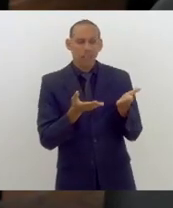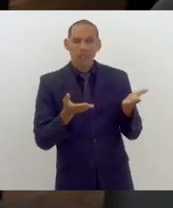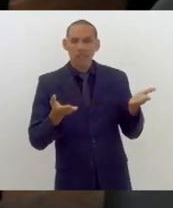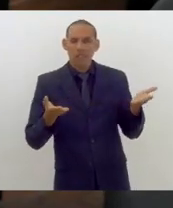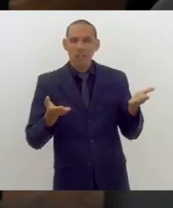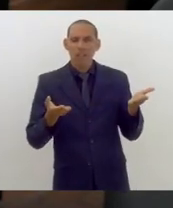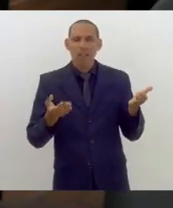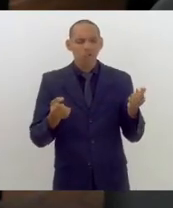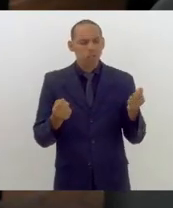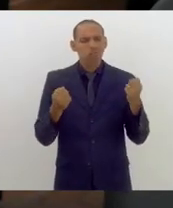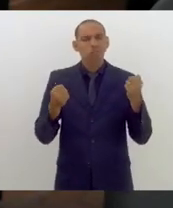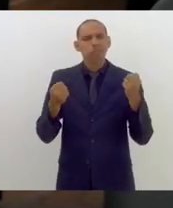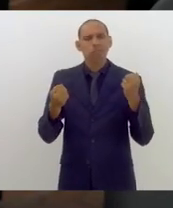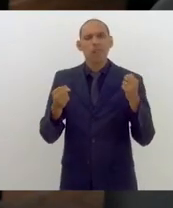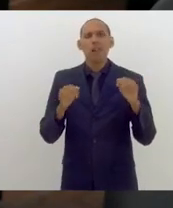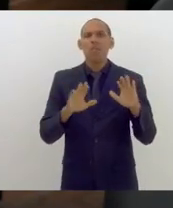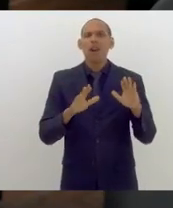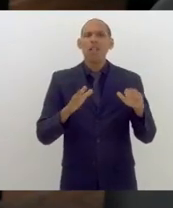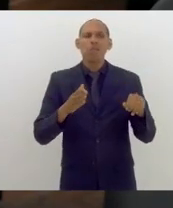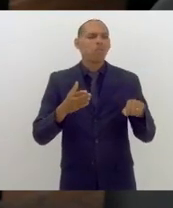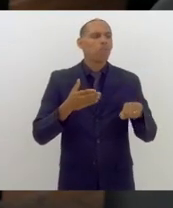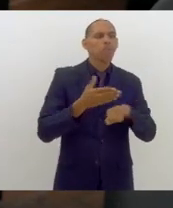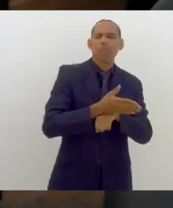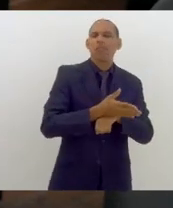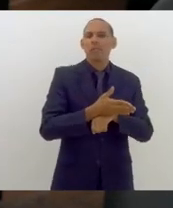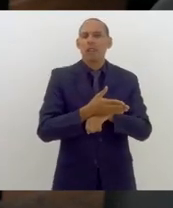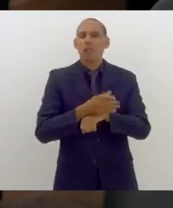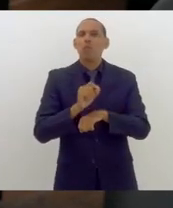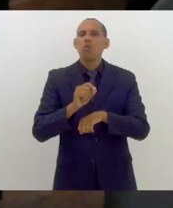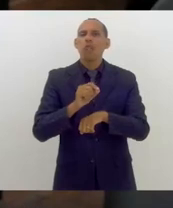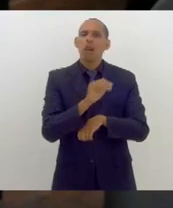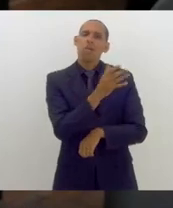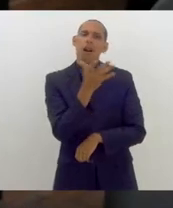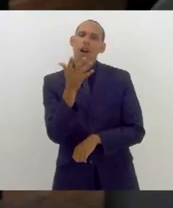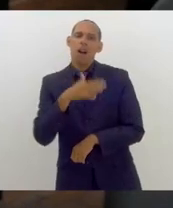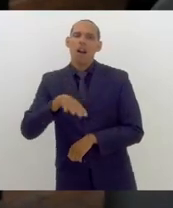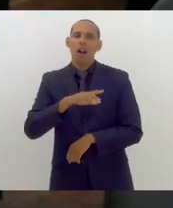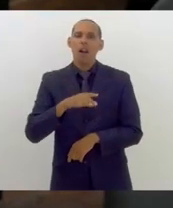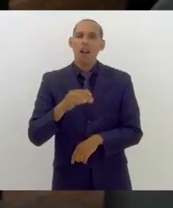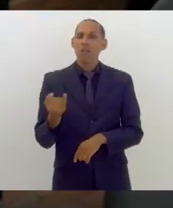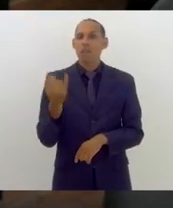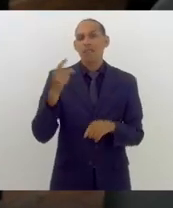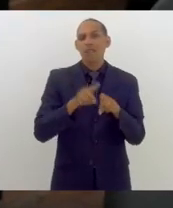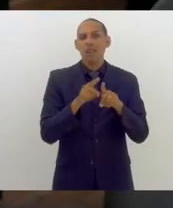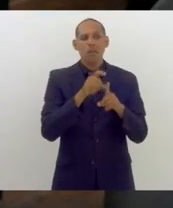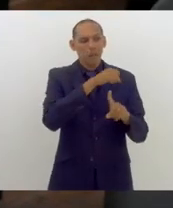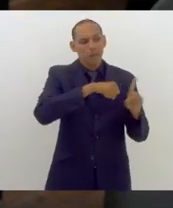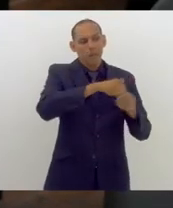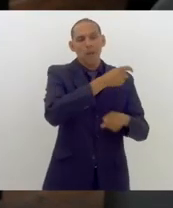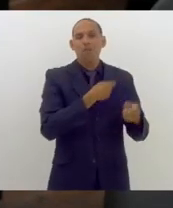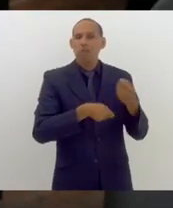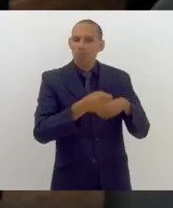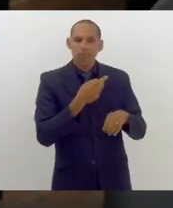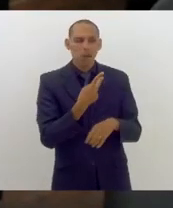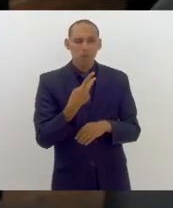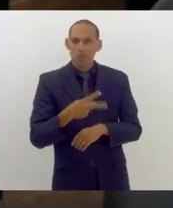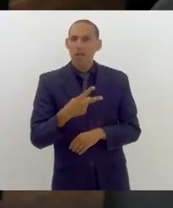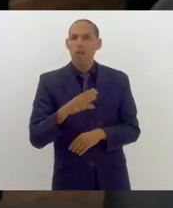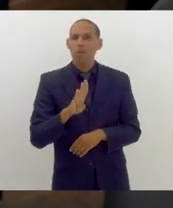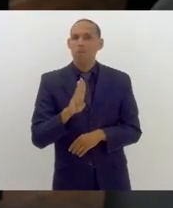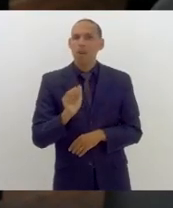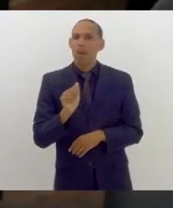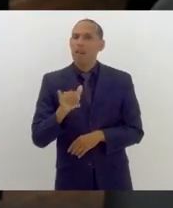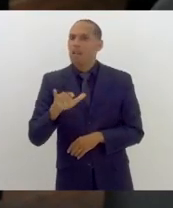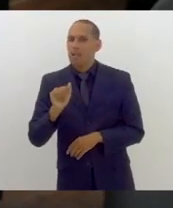pujante né mas ele extrapola a questão ambiental né a gente tem ali a relevância social e econômica dessa Bahia que está sendo simplesmente